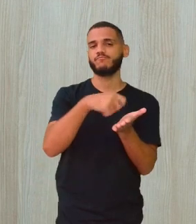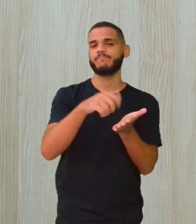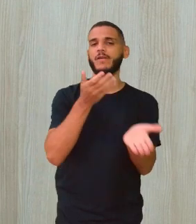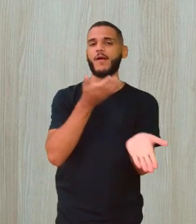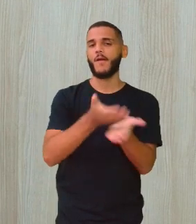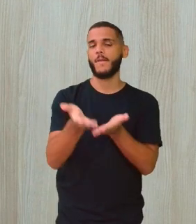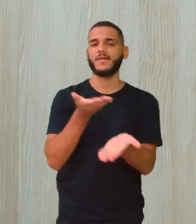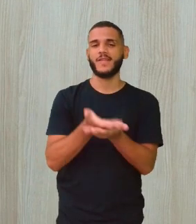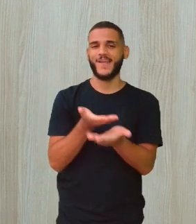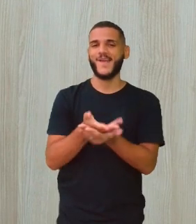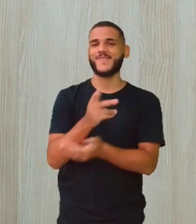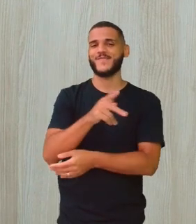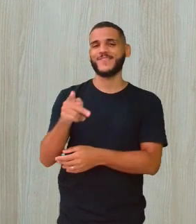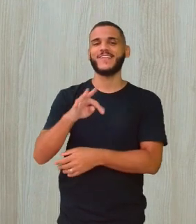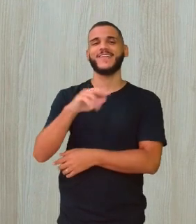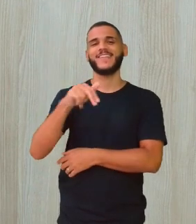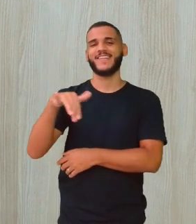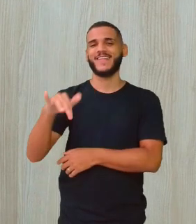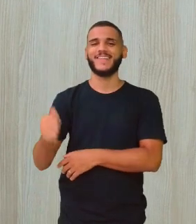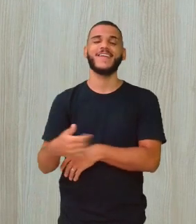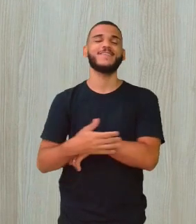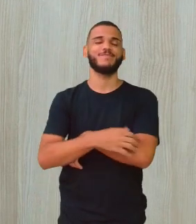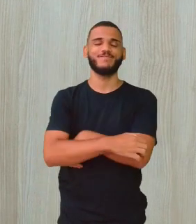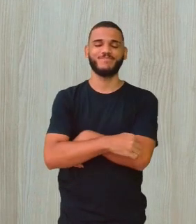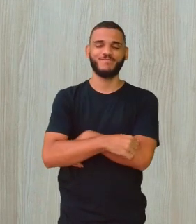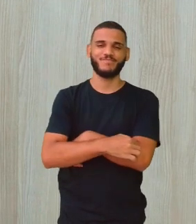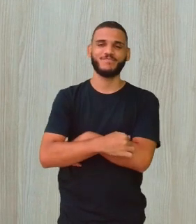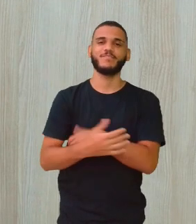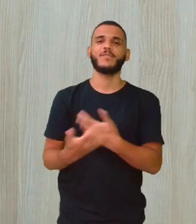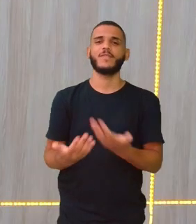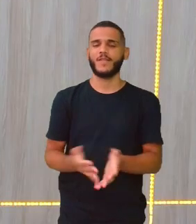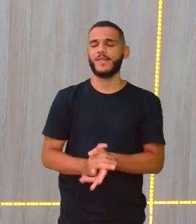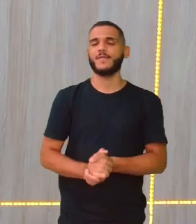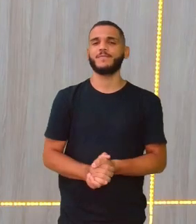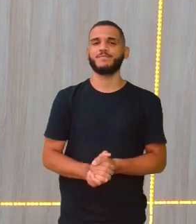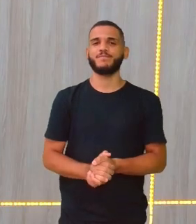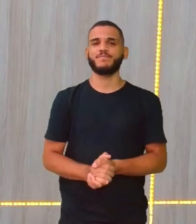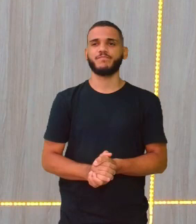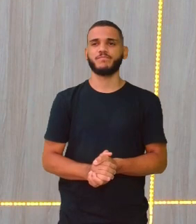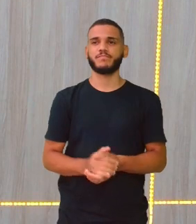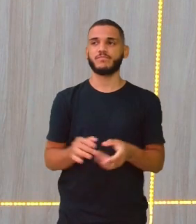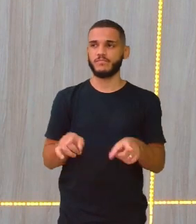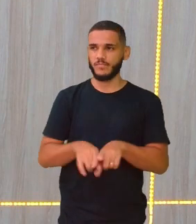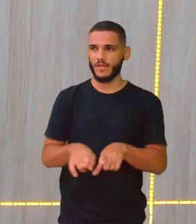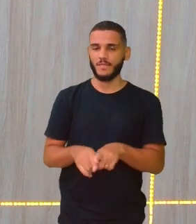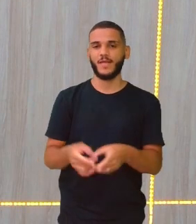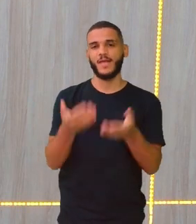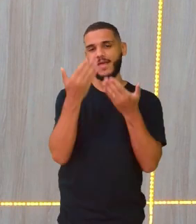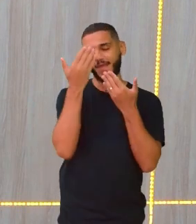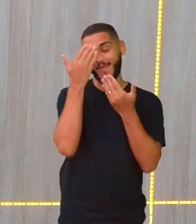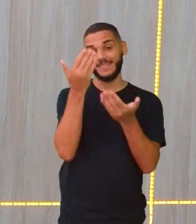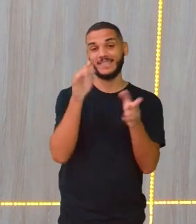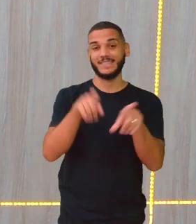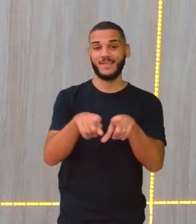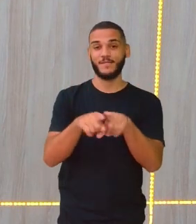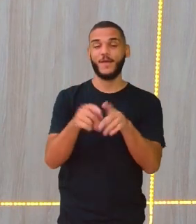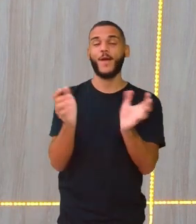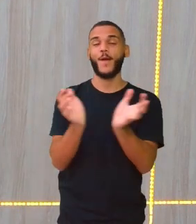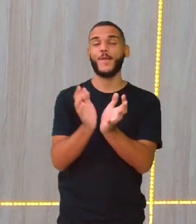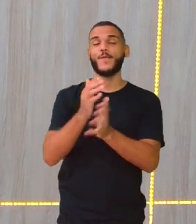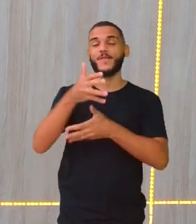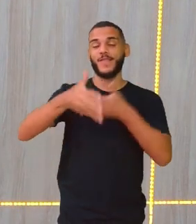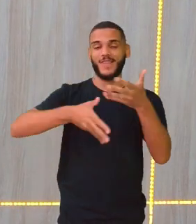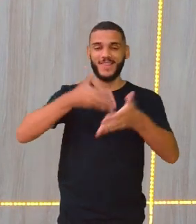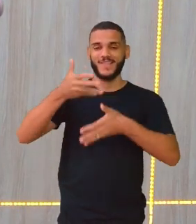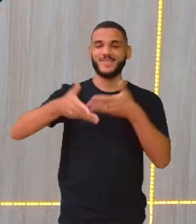professora Tânia Paredes. Boa aula, professora. Bom, além disso, eu tenho que agradecer a equipe de Libras